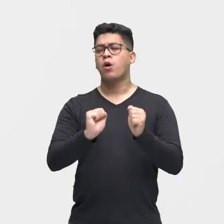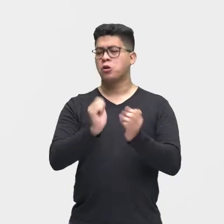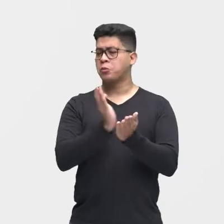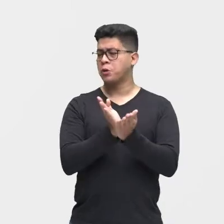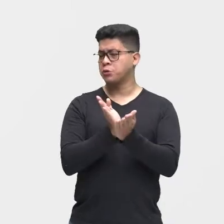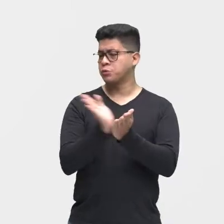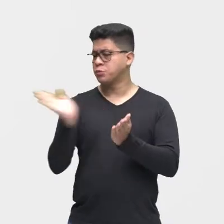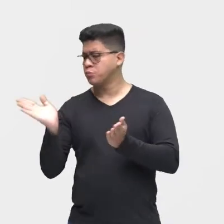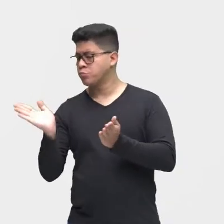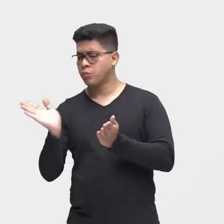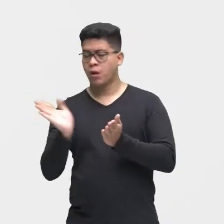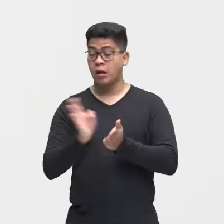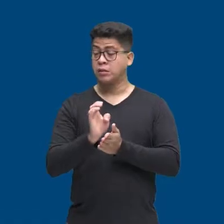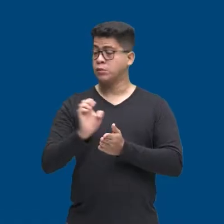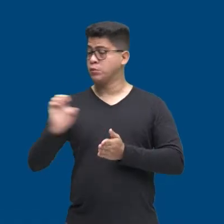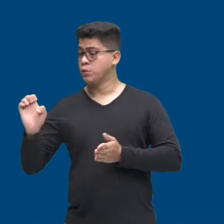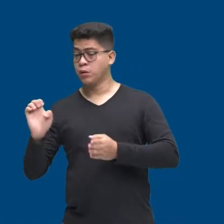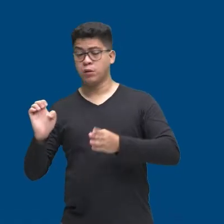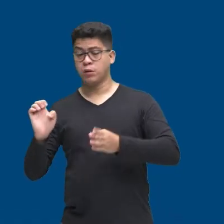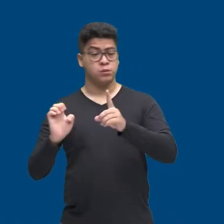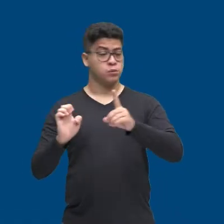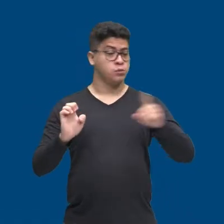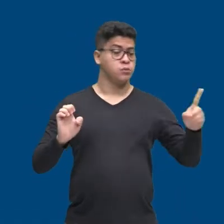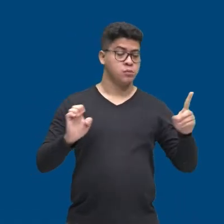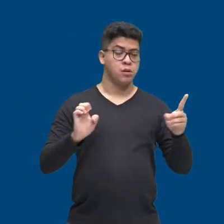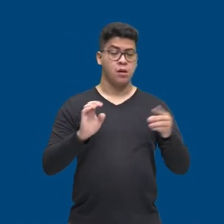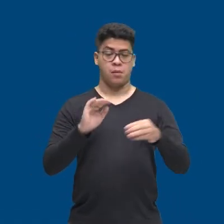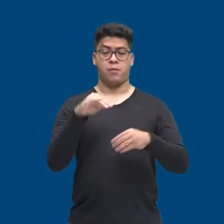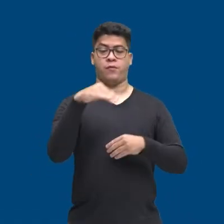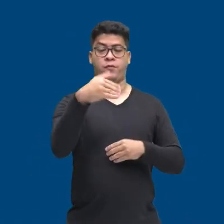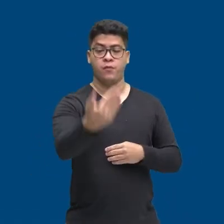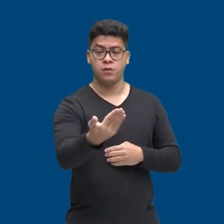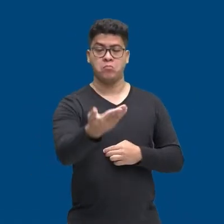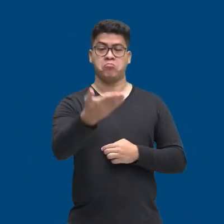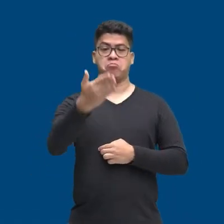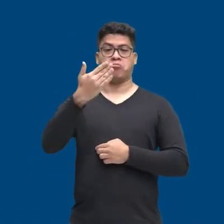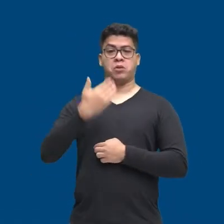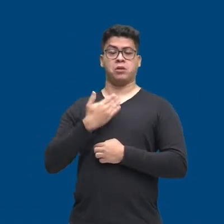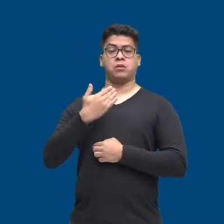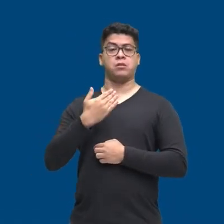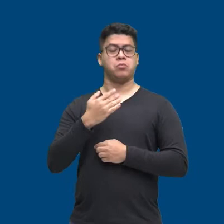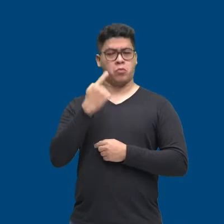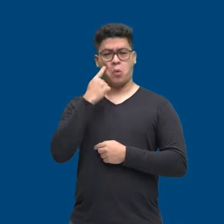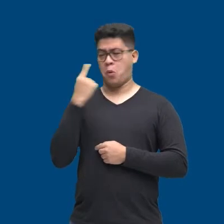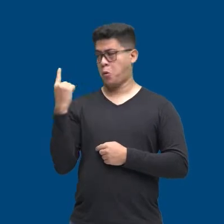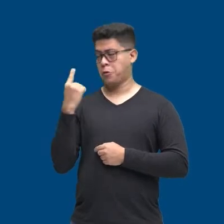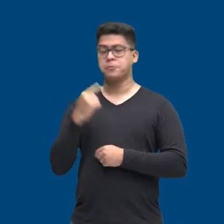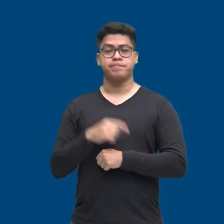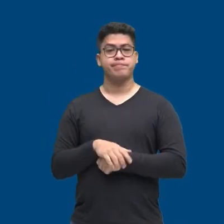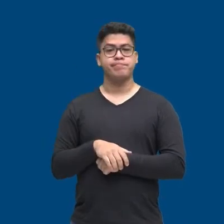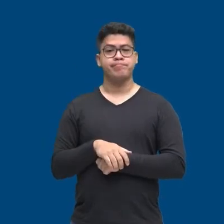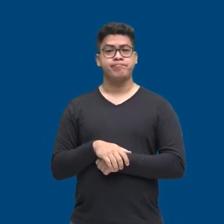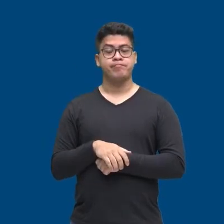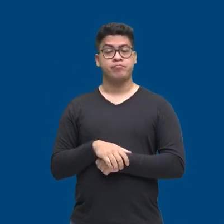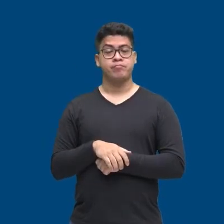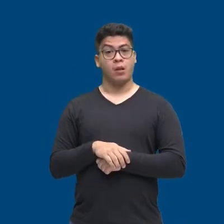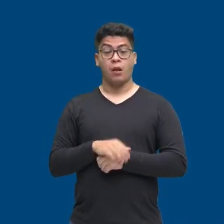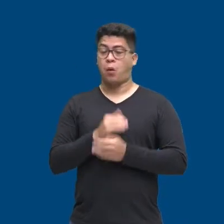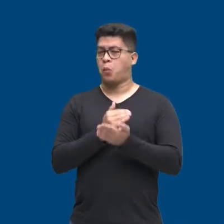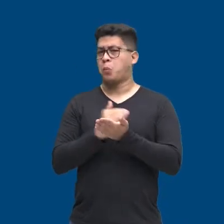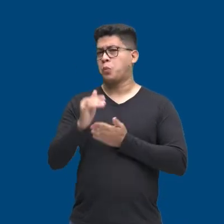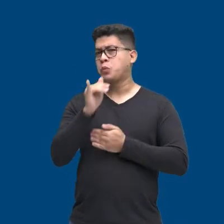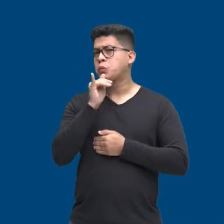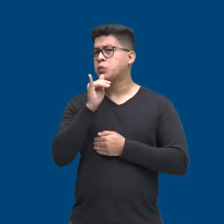nós temos aqui os nossos cavalos vou pegar aqui cavalo branco vamos supor que ele começou aqui então Ó